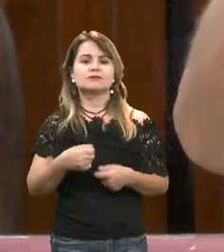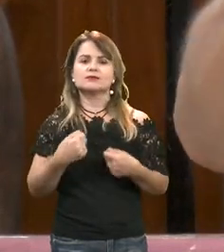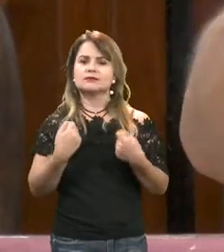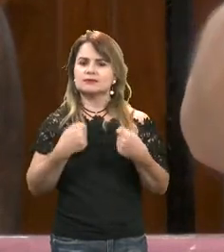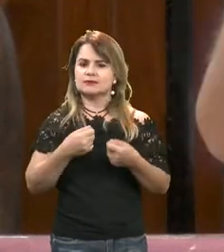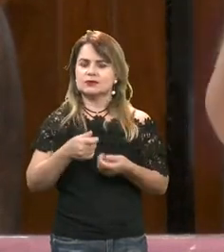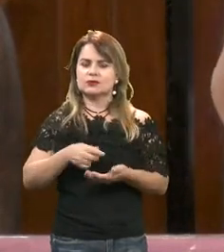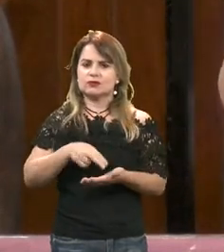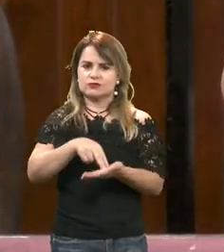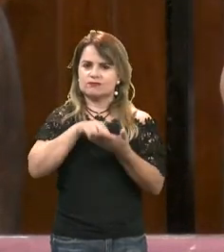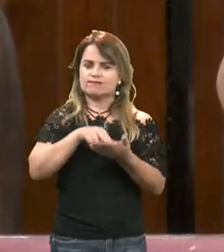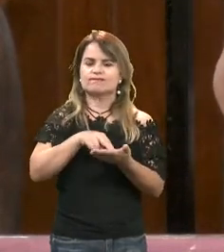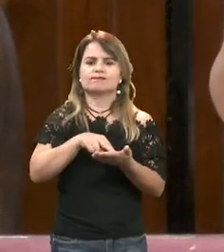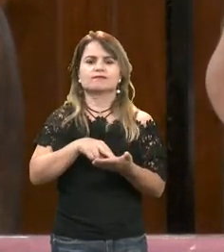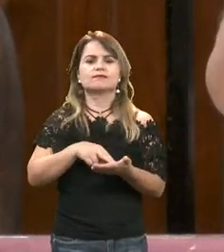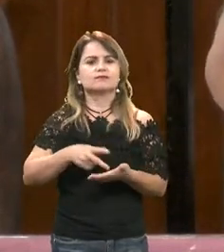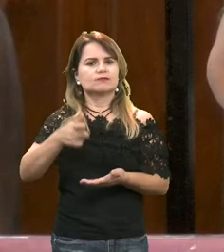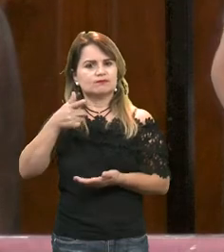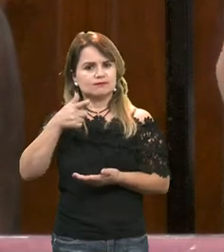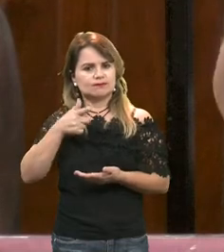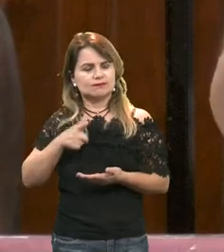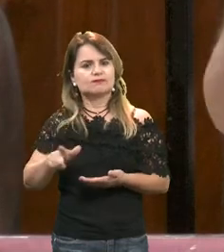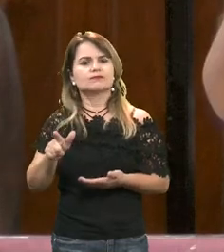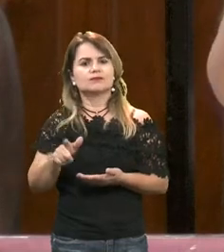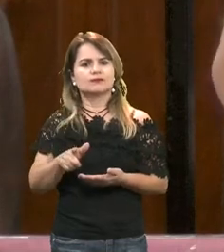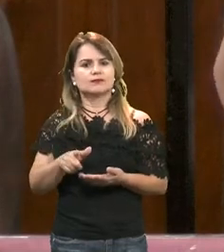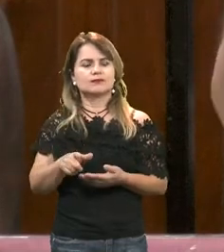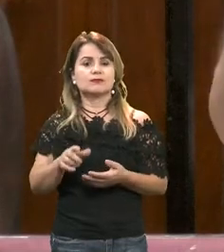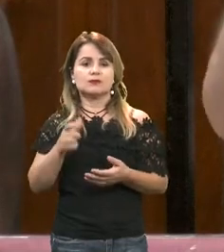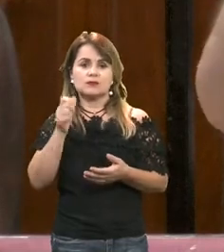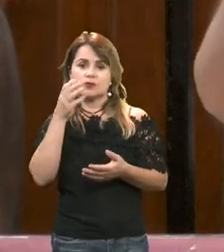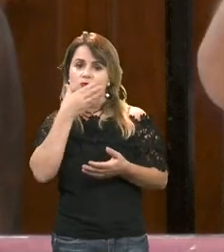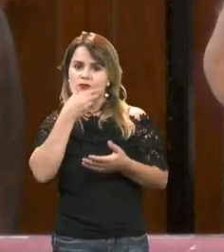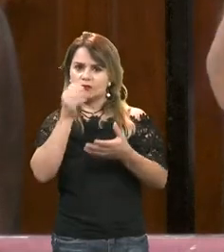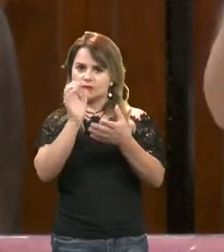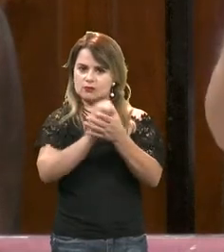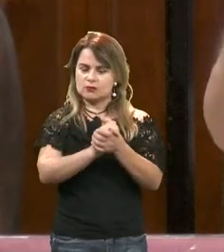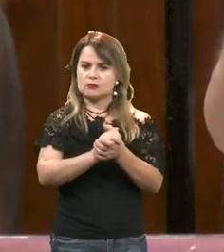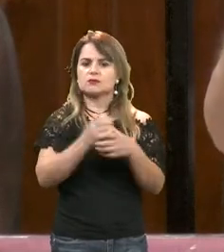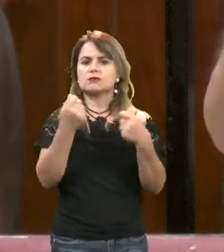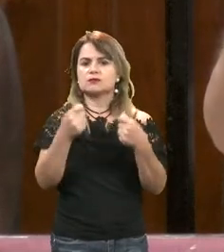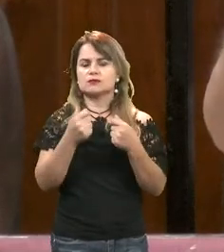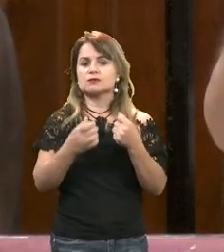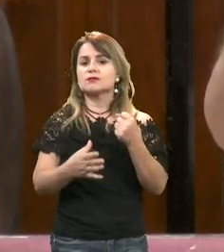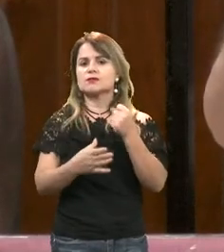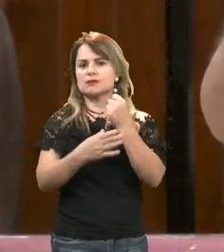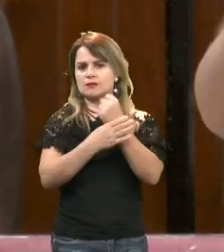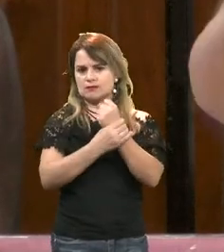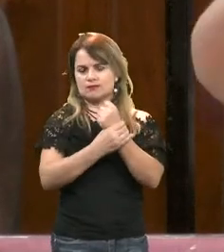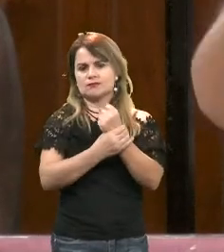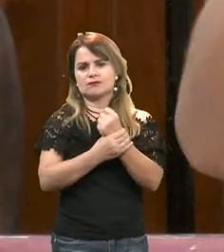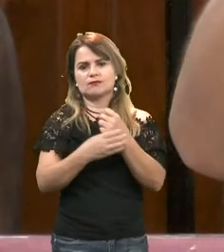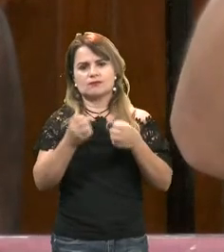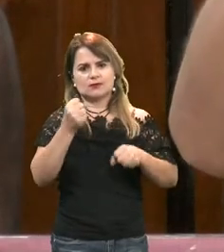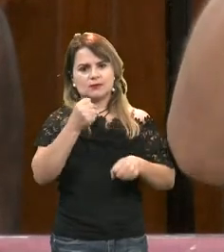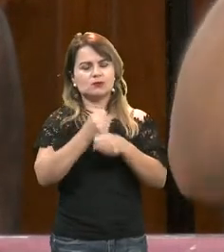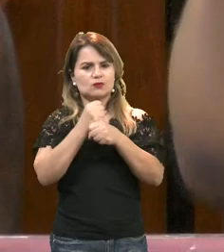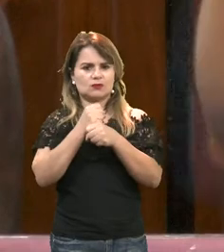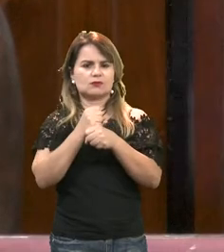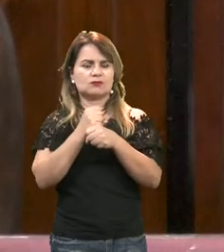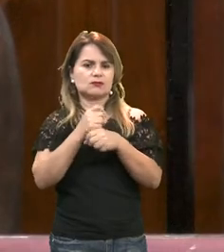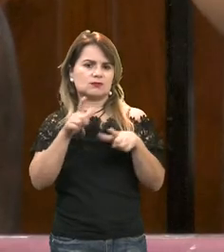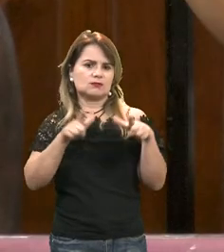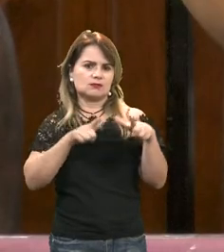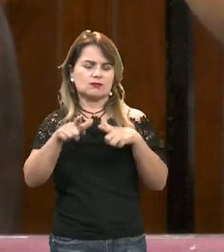que os esposos de vocês a amem, apoiem todo o trabalho de vocês. Para encerrar